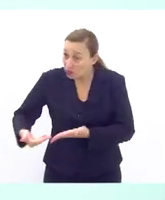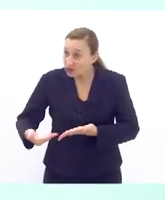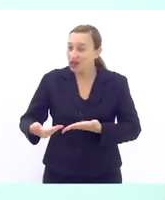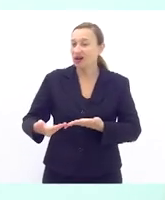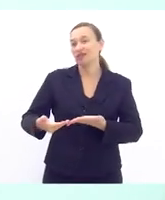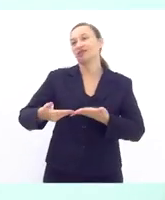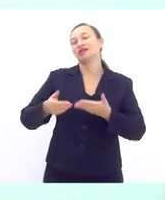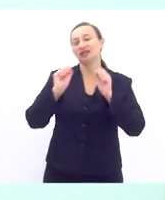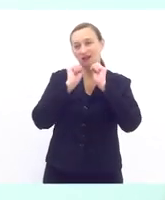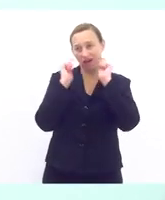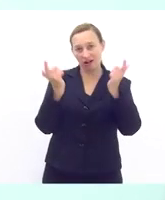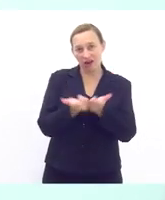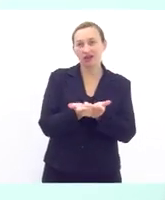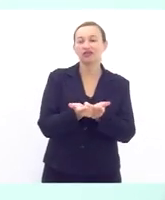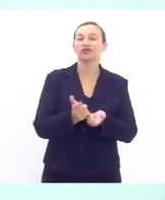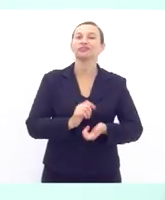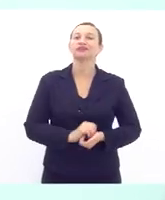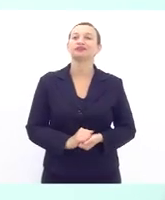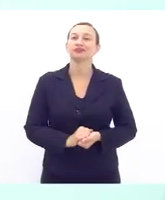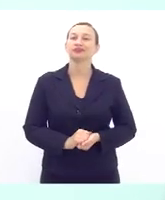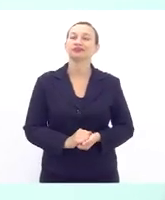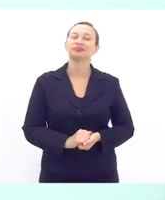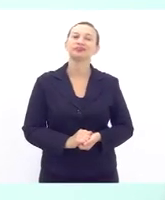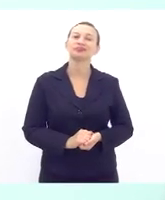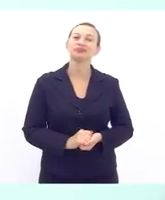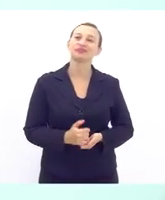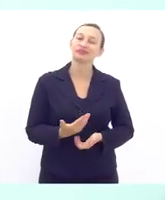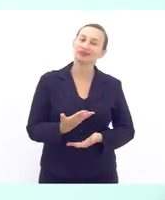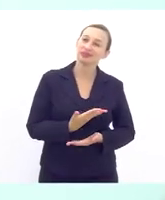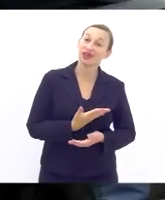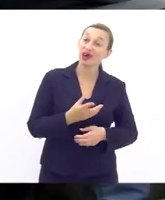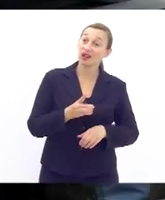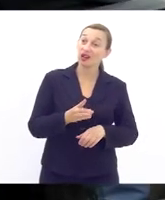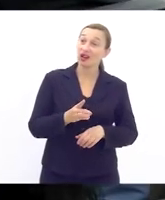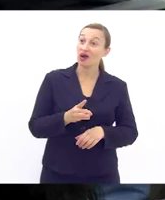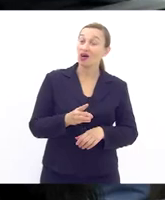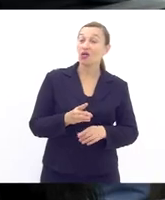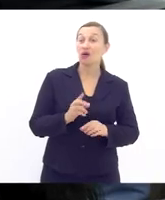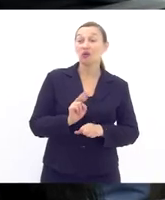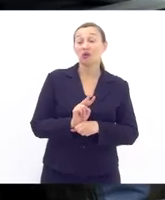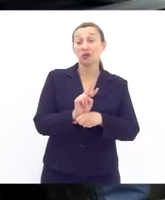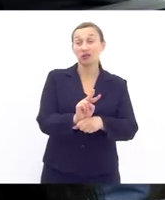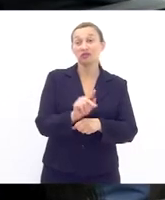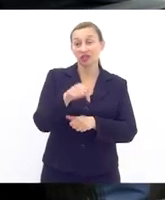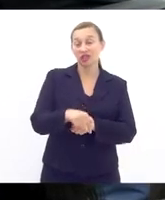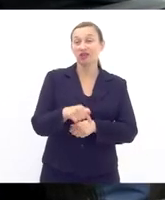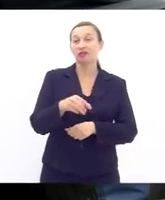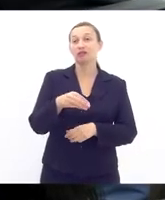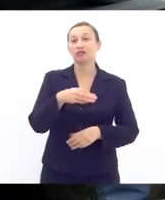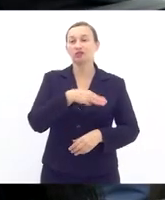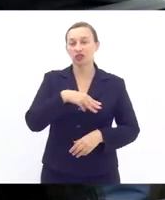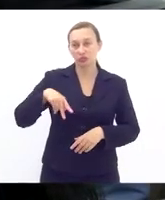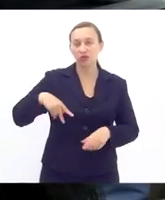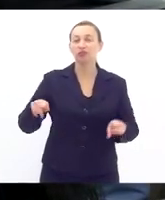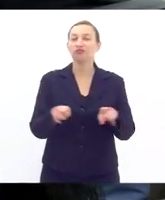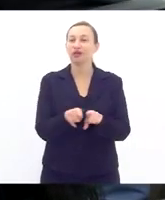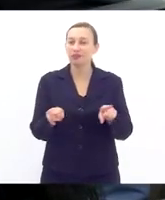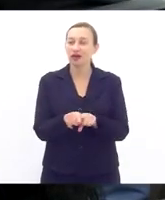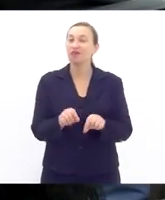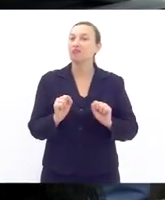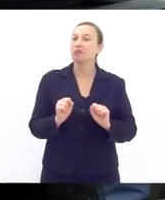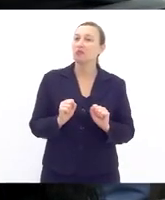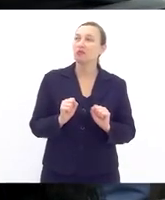a essa Assembleia Legislativa nossa luta procuradora aqui do Ministério Público também acho que a gente pode